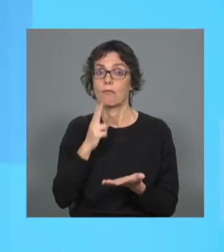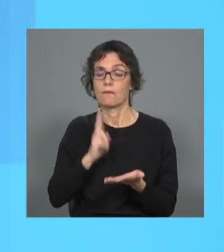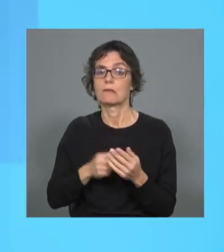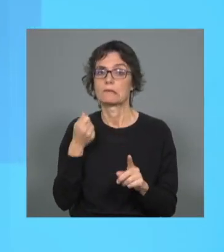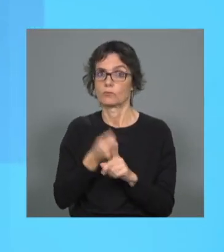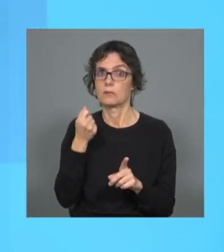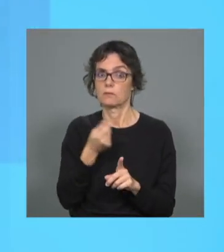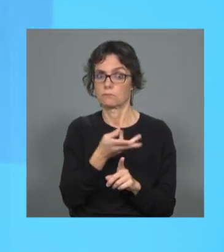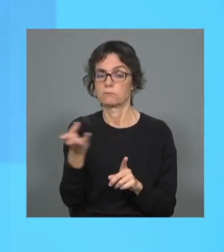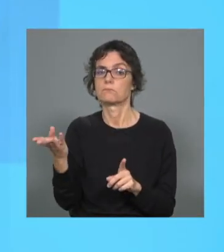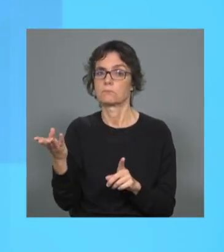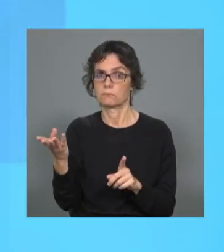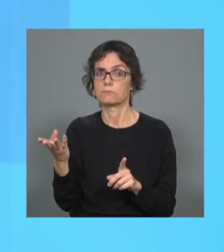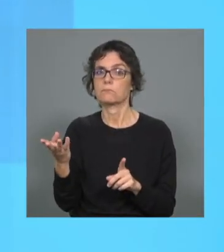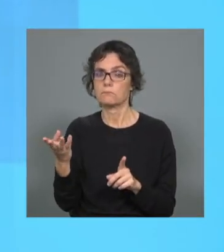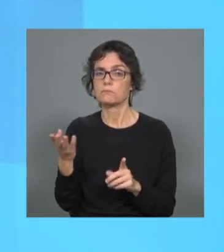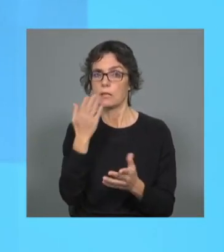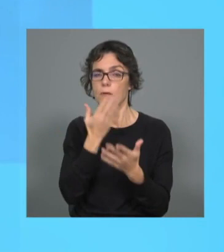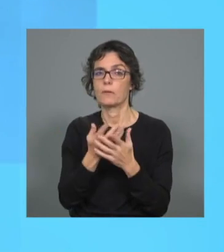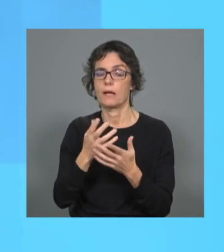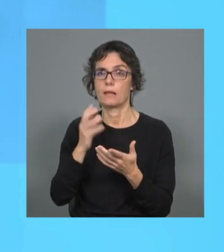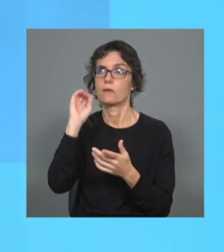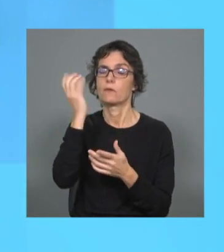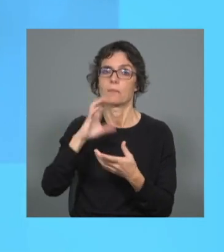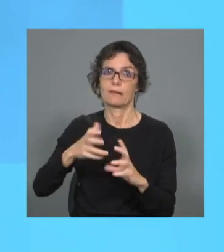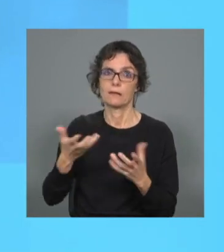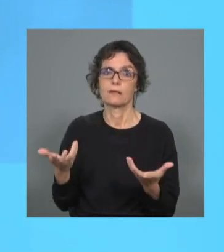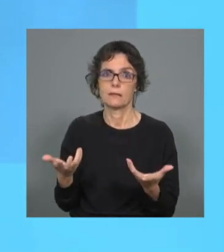desafios para enfrentar a crise ambiental e que exigem também